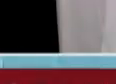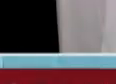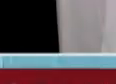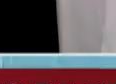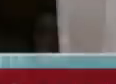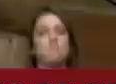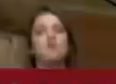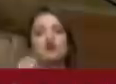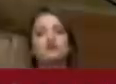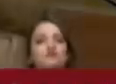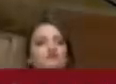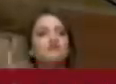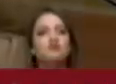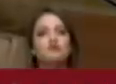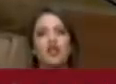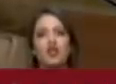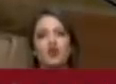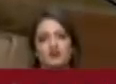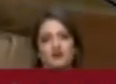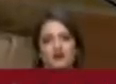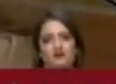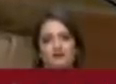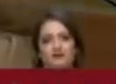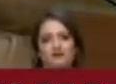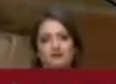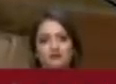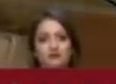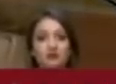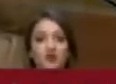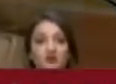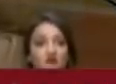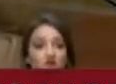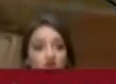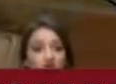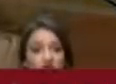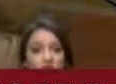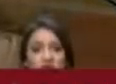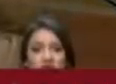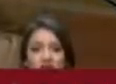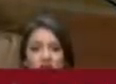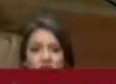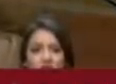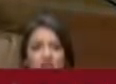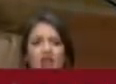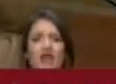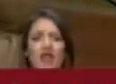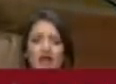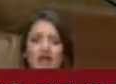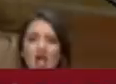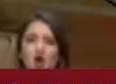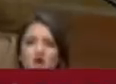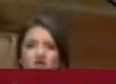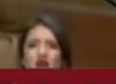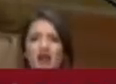Não entendi. Como assim? O que apresenta para o grupo? É, o que representa para vocês, né, o grupo que apoia o presidente Jair Bolsonaro, essa decisão,